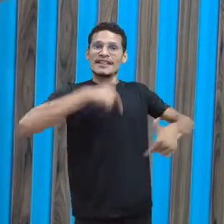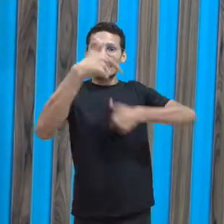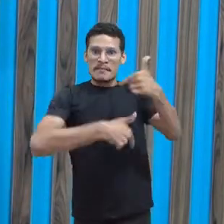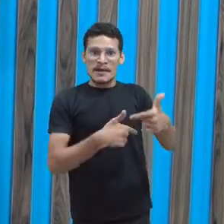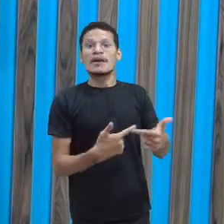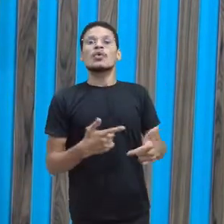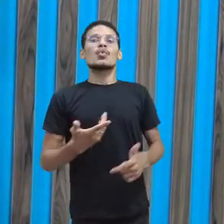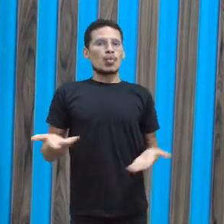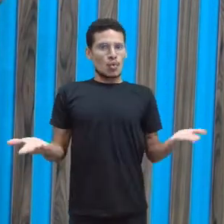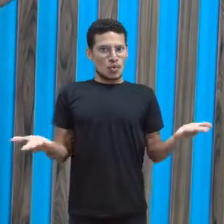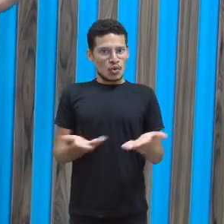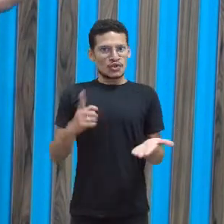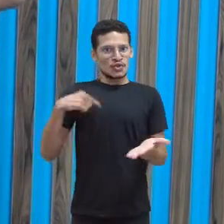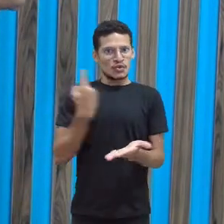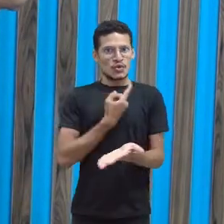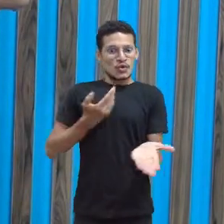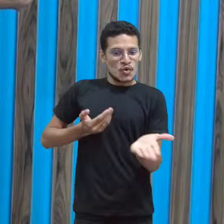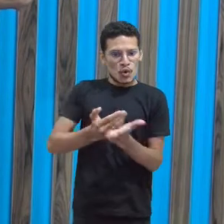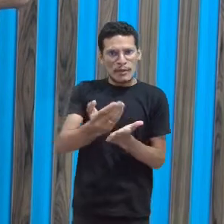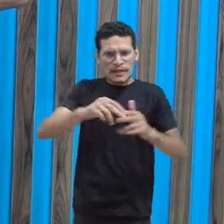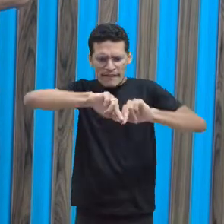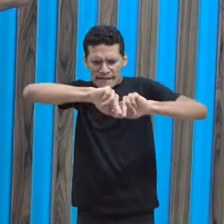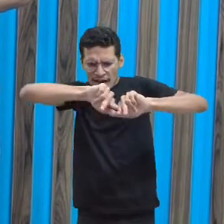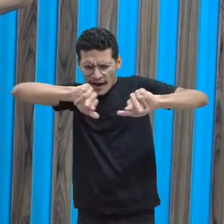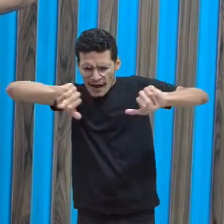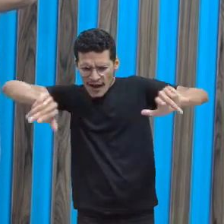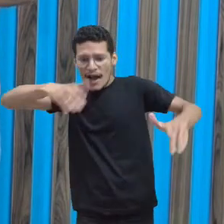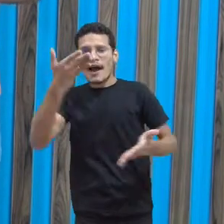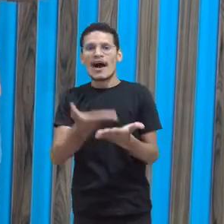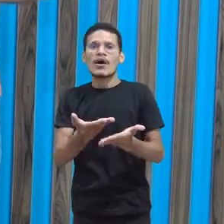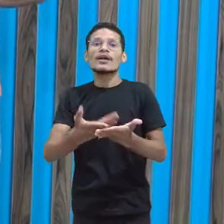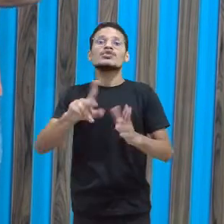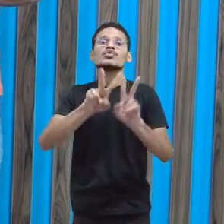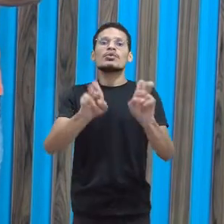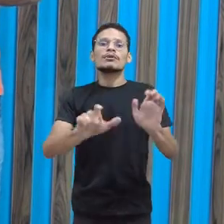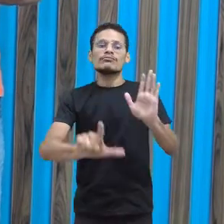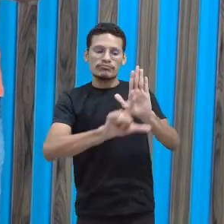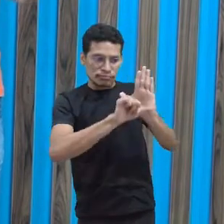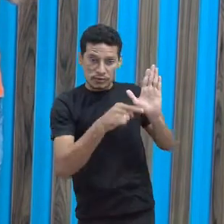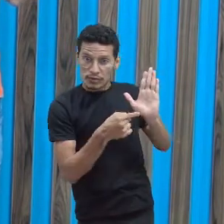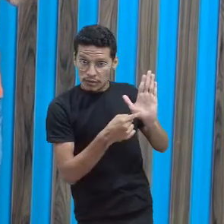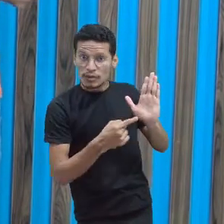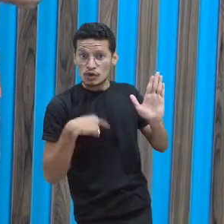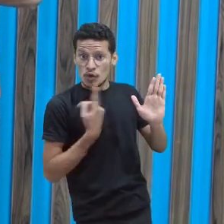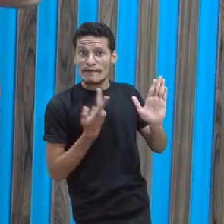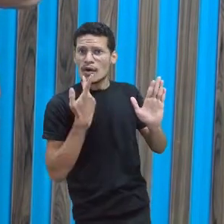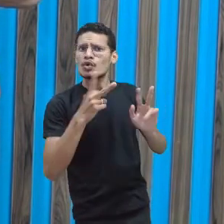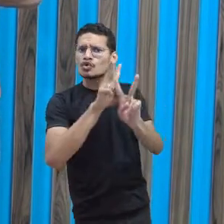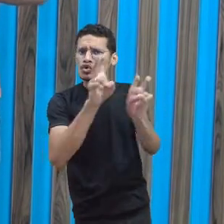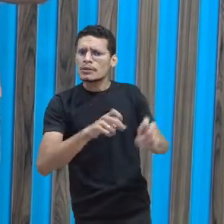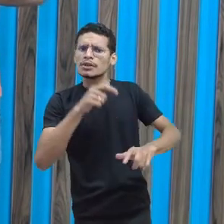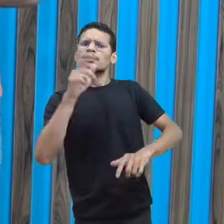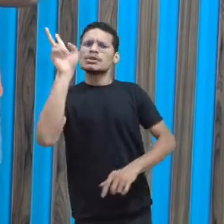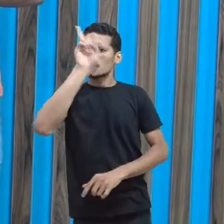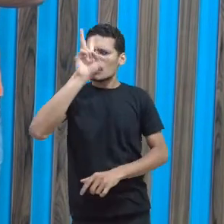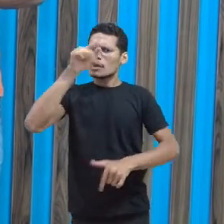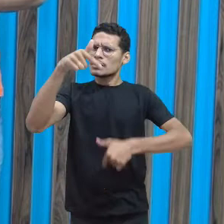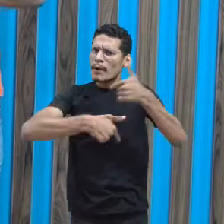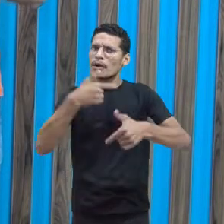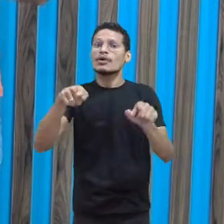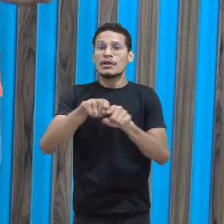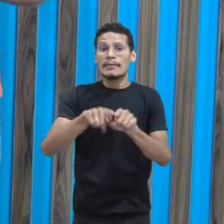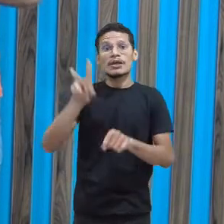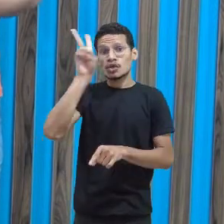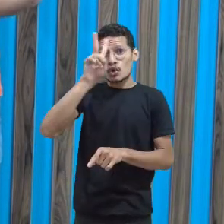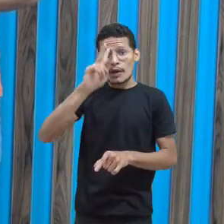vai iniciar aqui uma série de aulas falando sobre legislação. Nós temos ao longo das nossas aulas falado sobre a história do trabalho e dos trabalhadores,